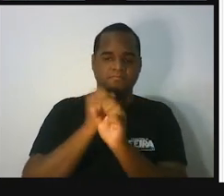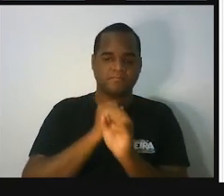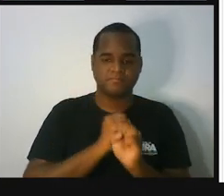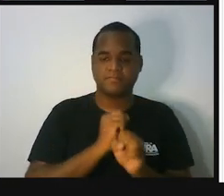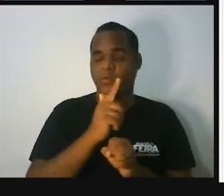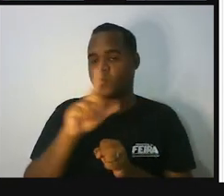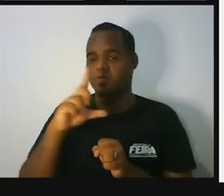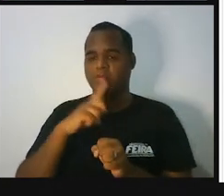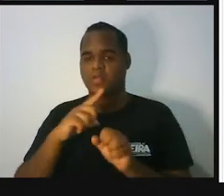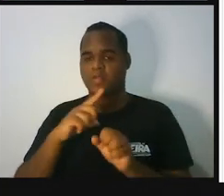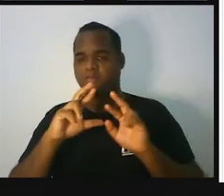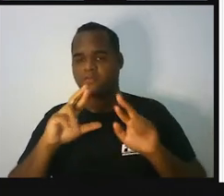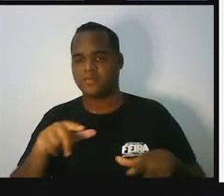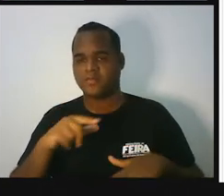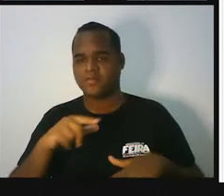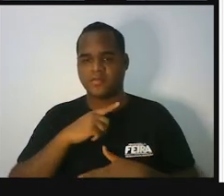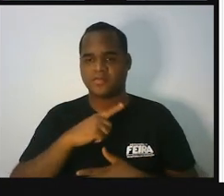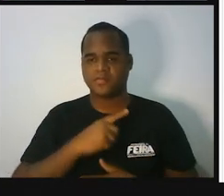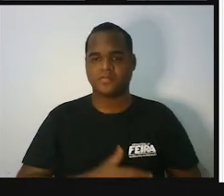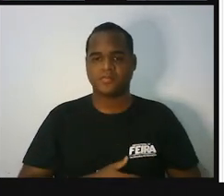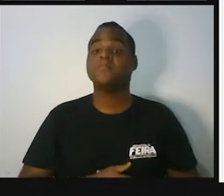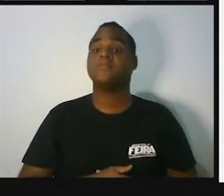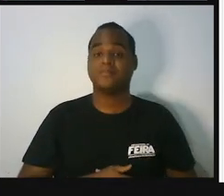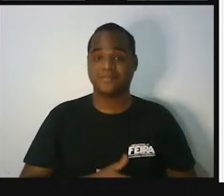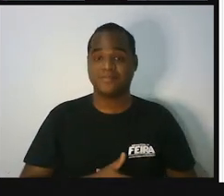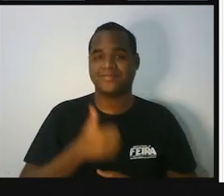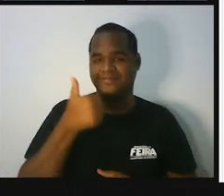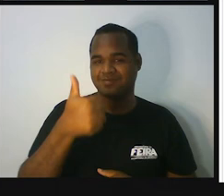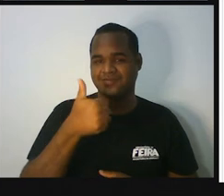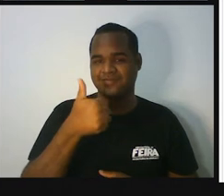no outro sentido. Pronto!